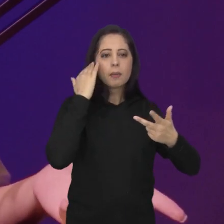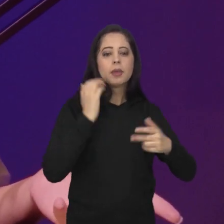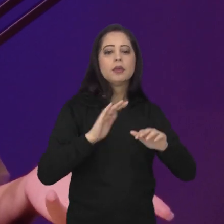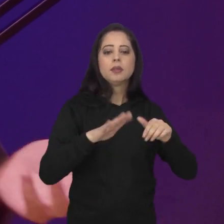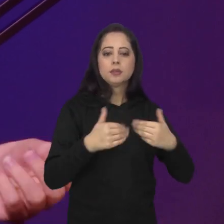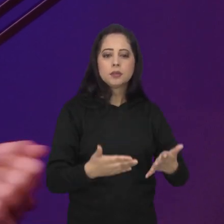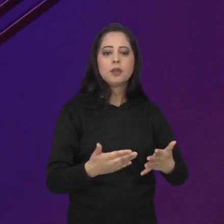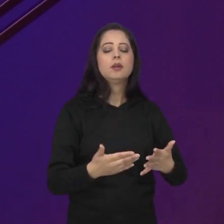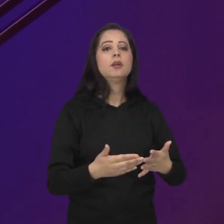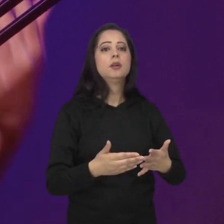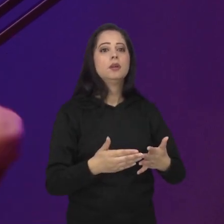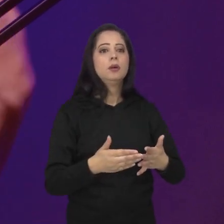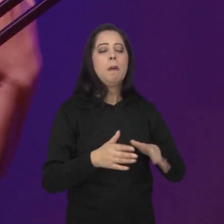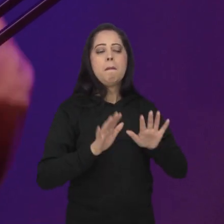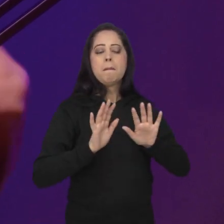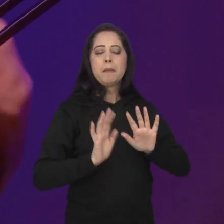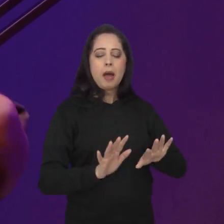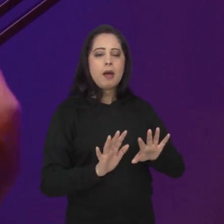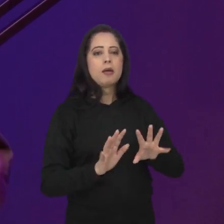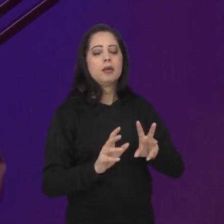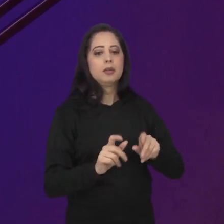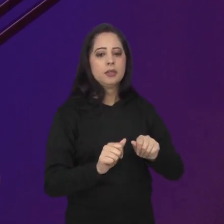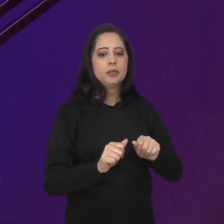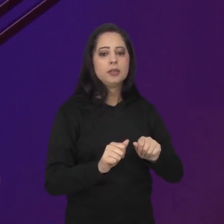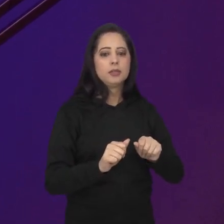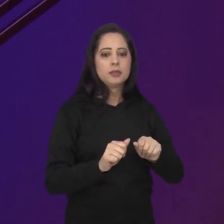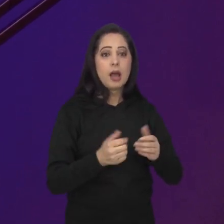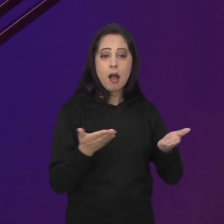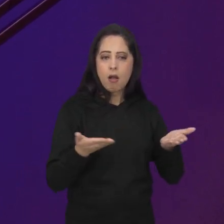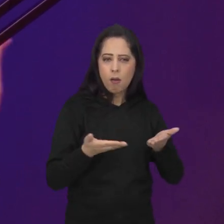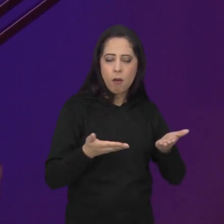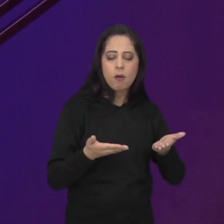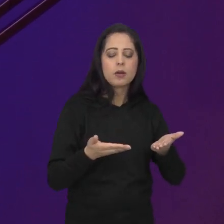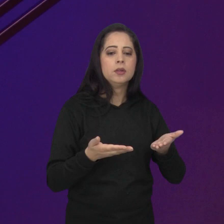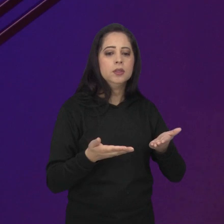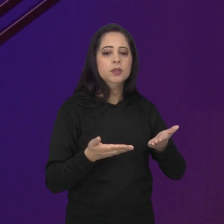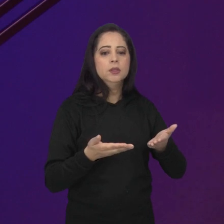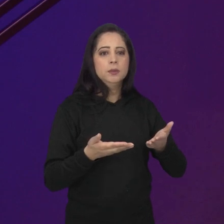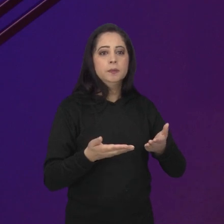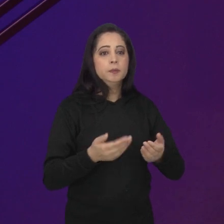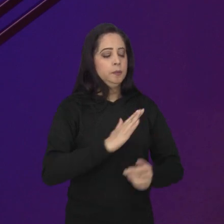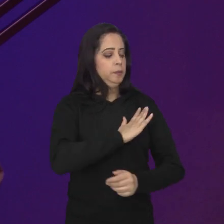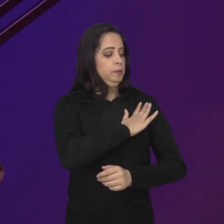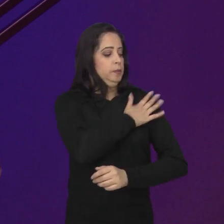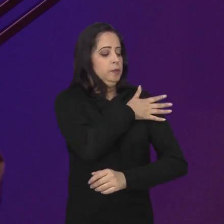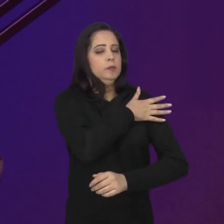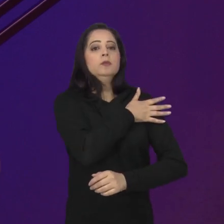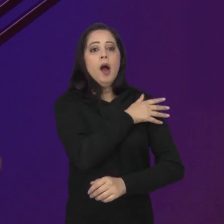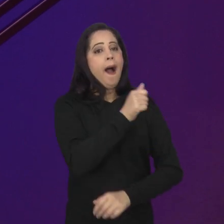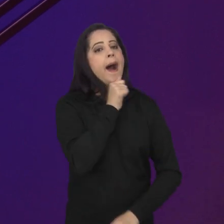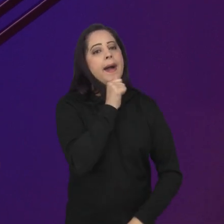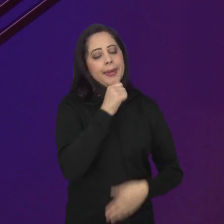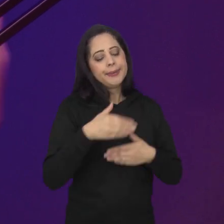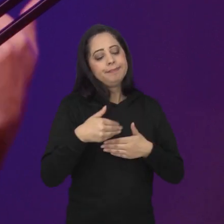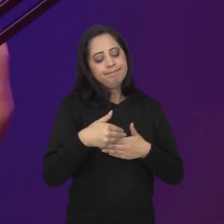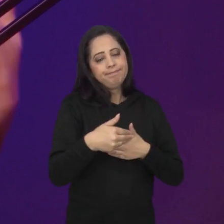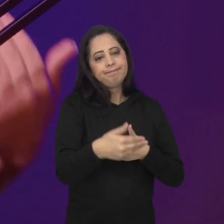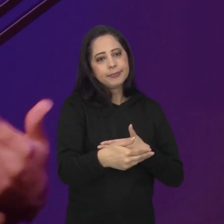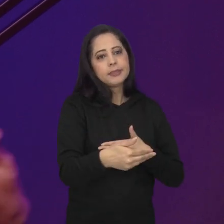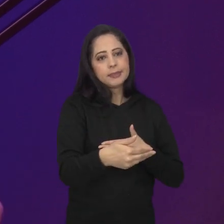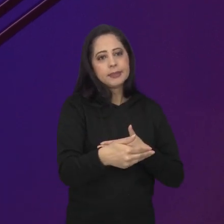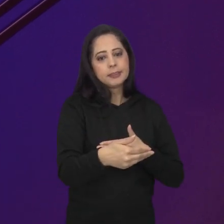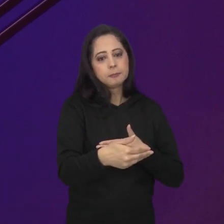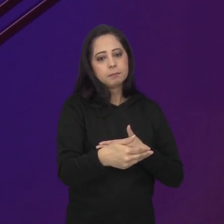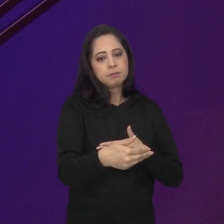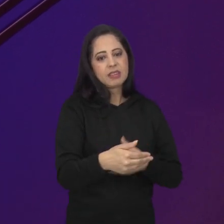se tem alguma coisa. Então, é muito recente essa reforma. E os preconceitos também ainda estão